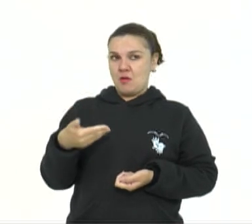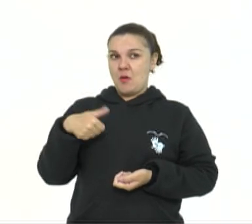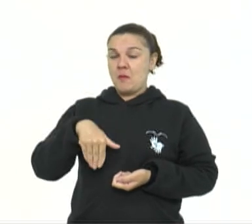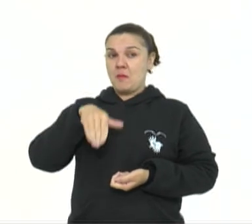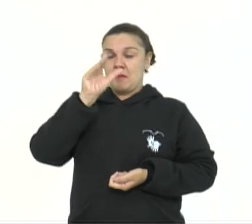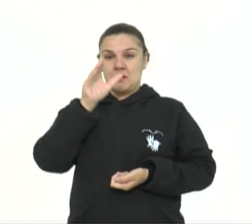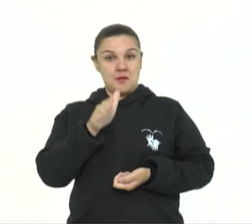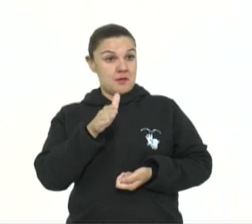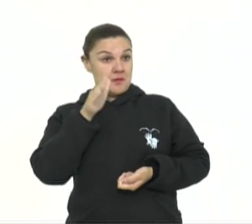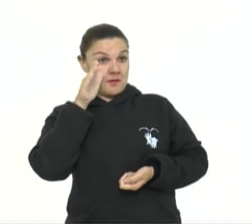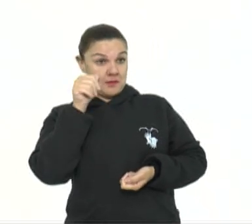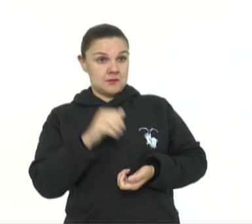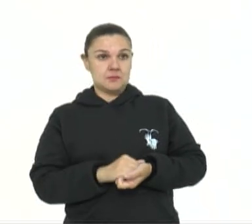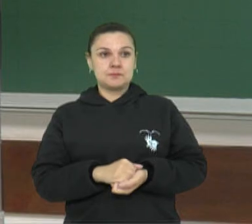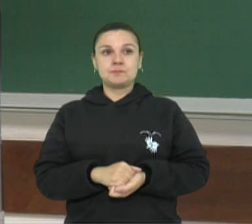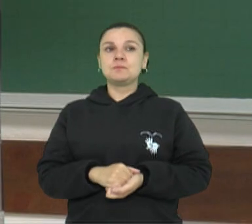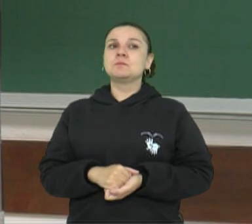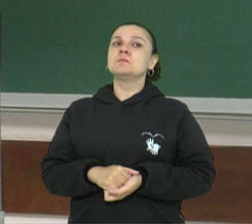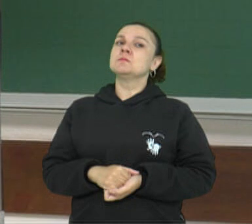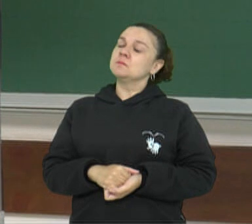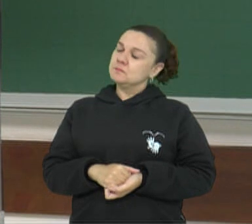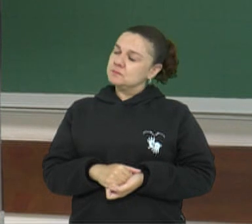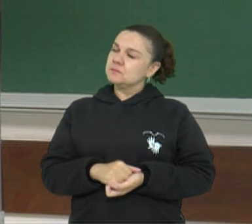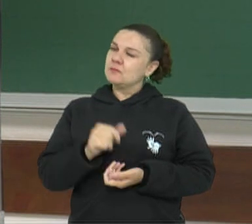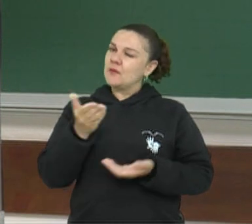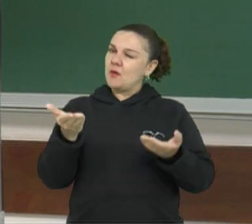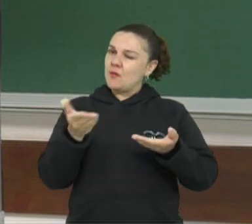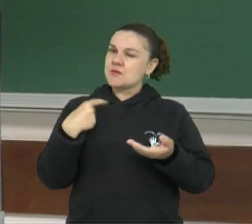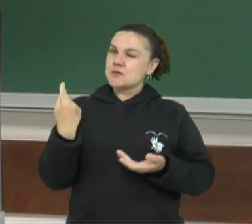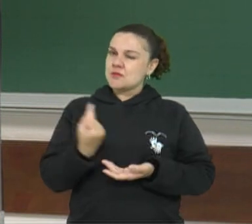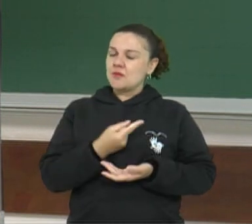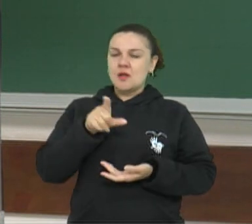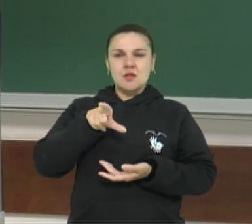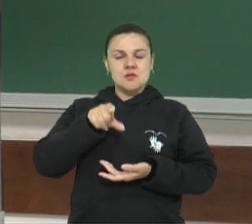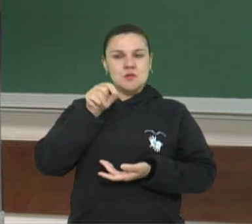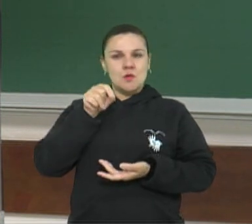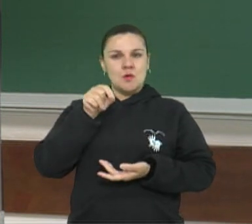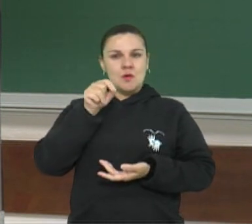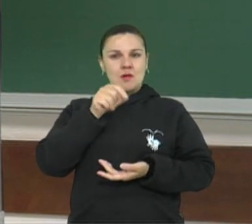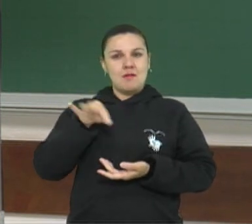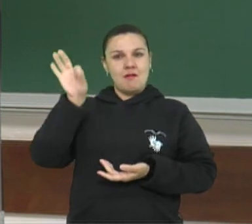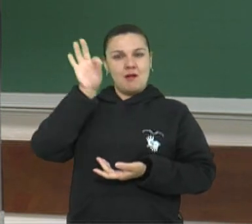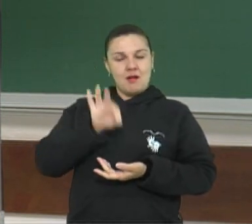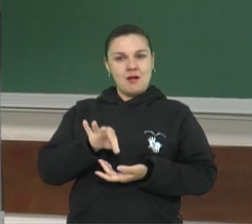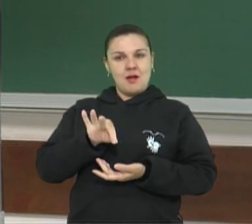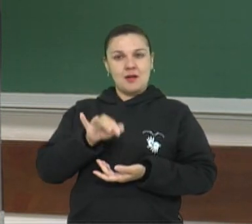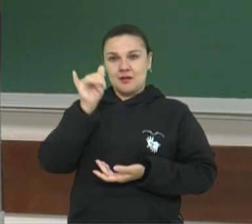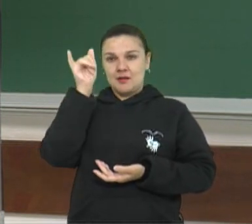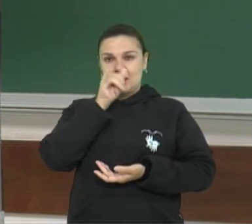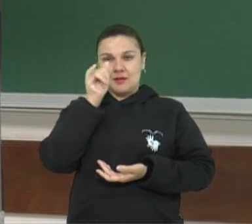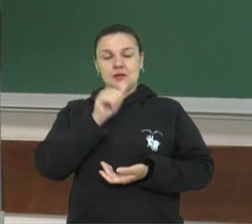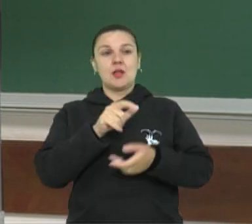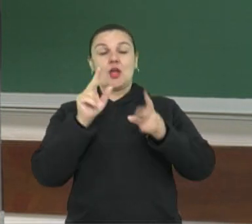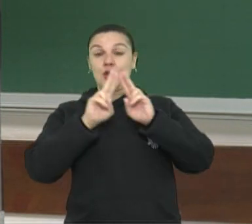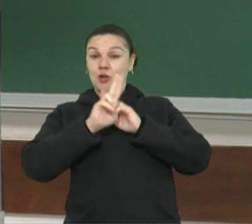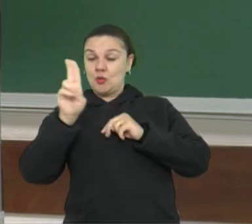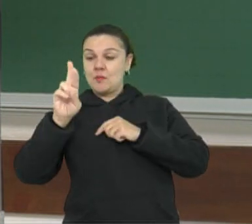te interessa, tá? Nós vamos aqui então escolher a arte da Itália, de Rafael